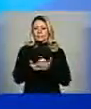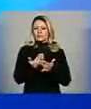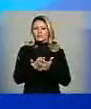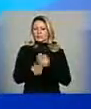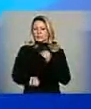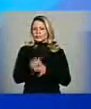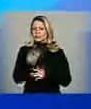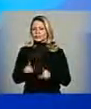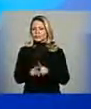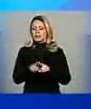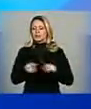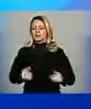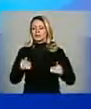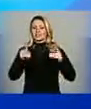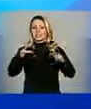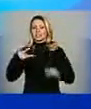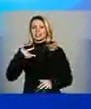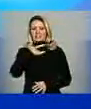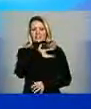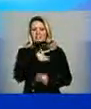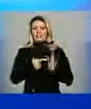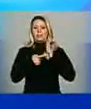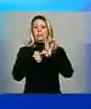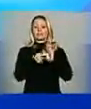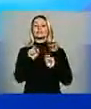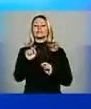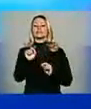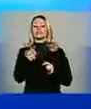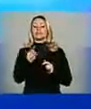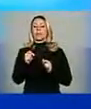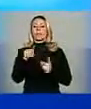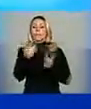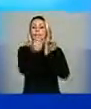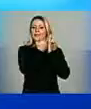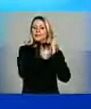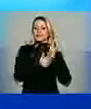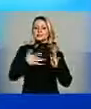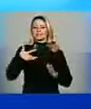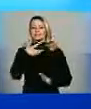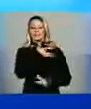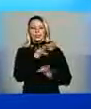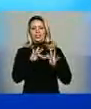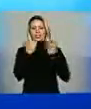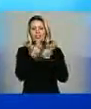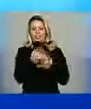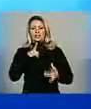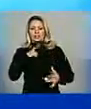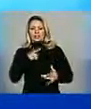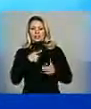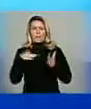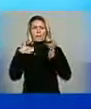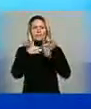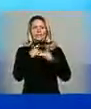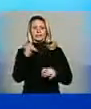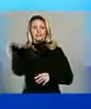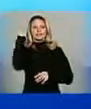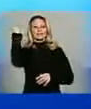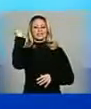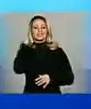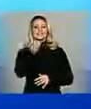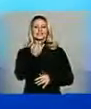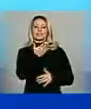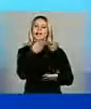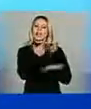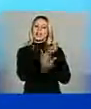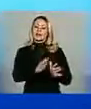estudo produzido pelo Ministério da Saúde revelou que o Programa de Saúde da Família teve impacto significativo na queda